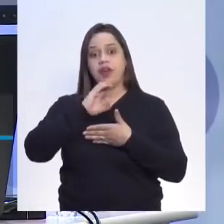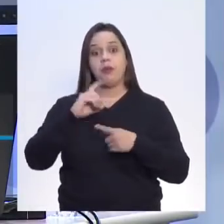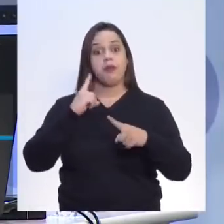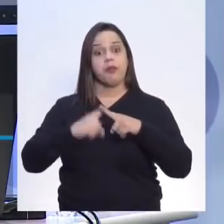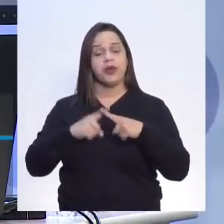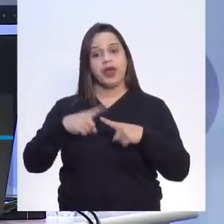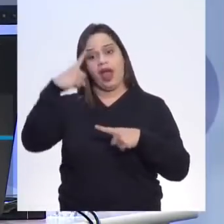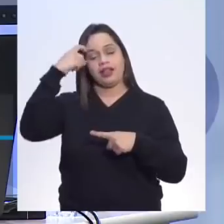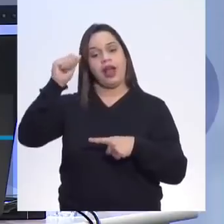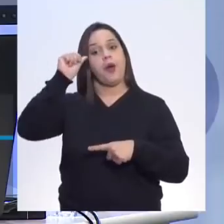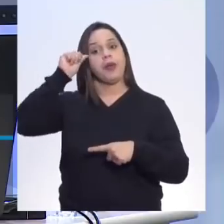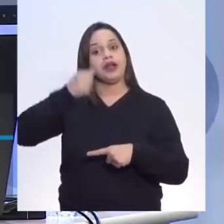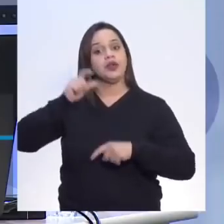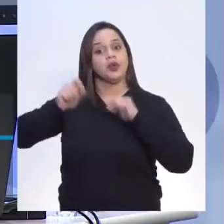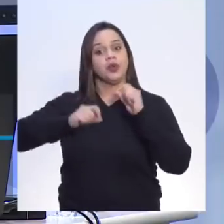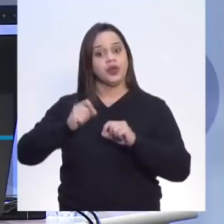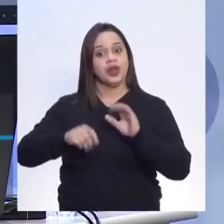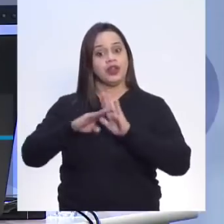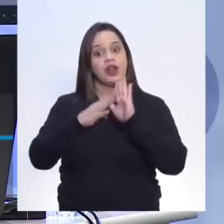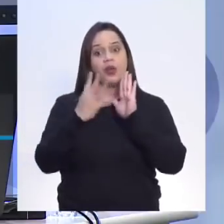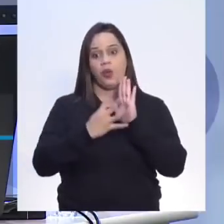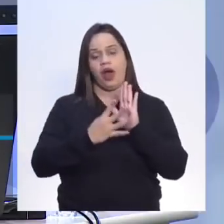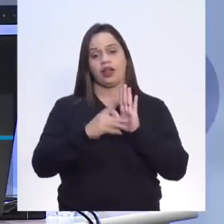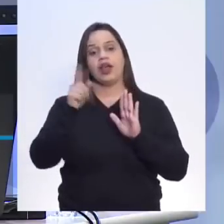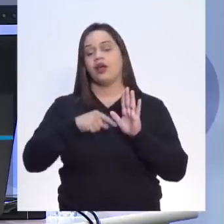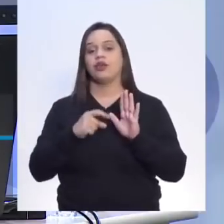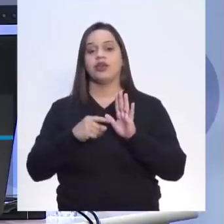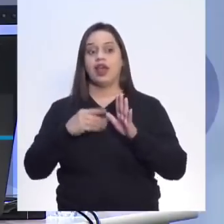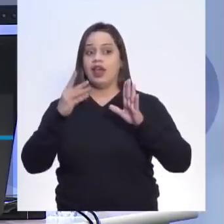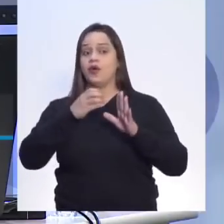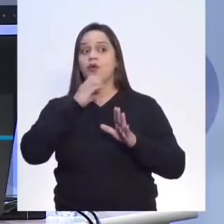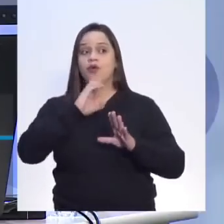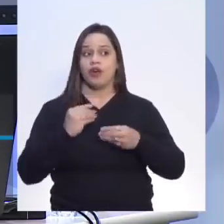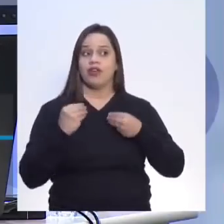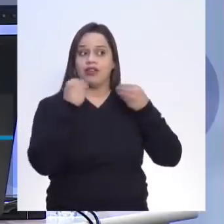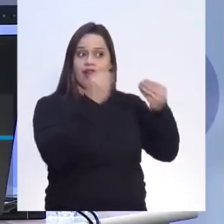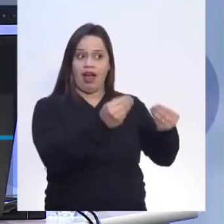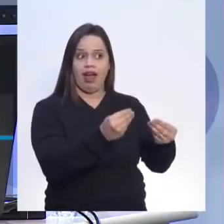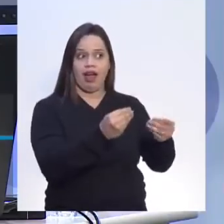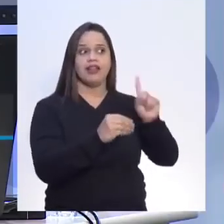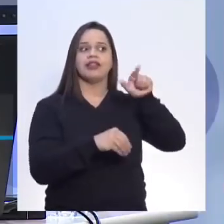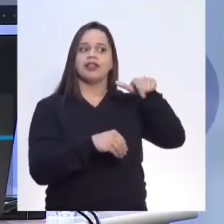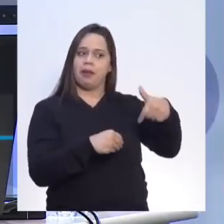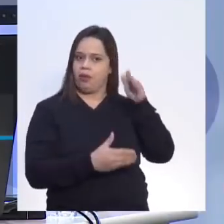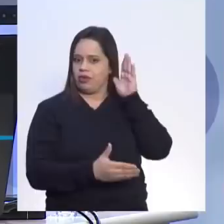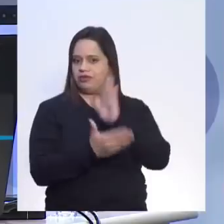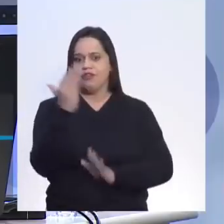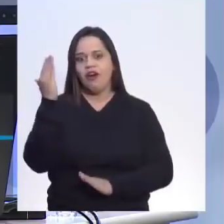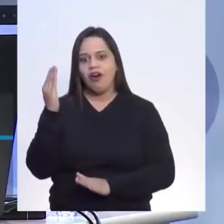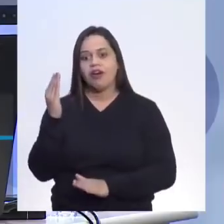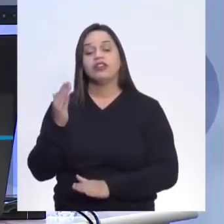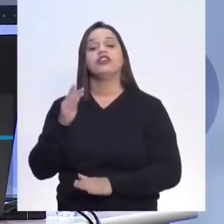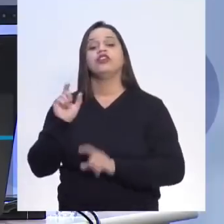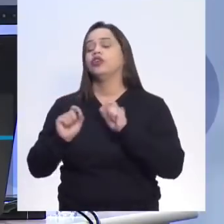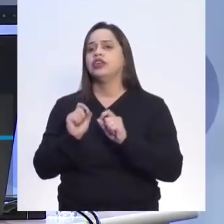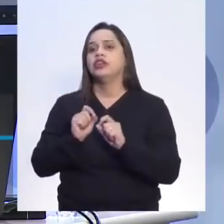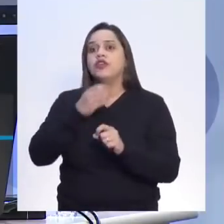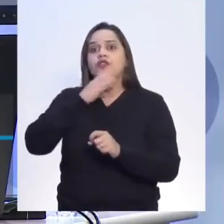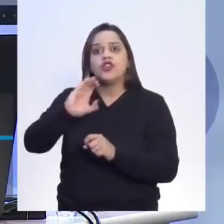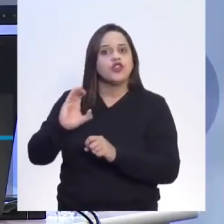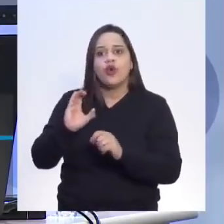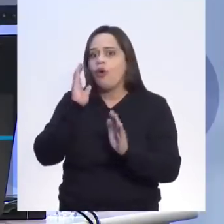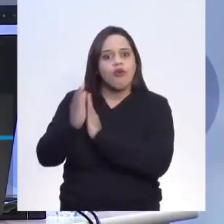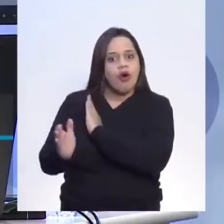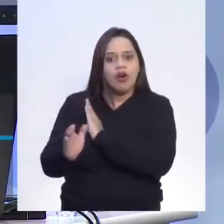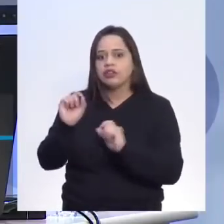do Pedrinho era justamente essa na cena 4. A gente entrega o Visconde, depois ele foge. E se o Visconde não foge? Tem